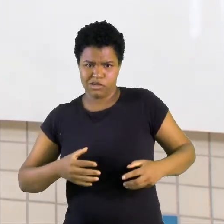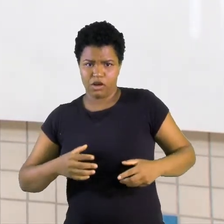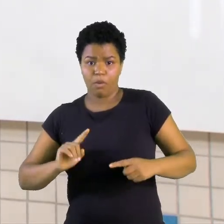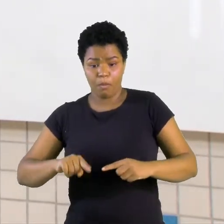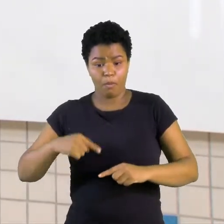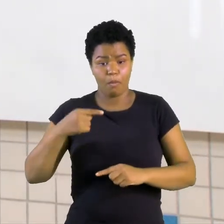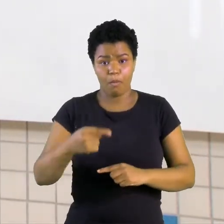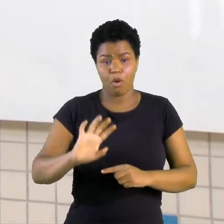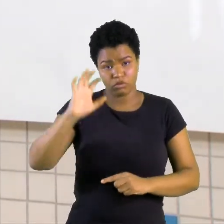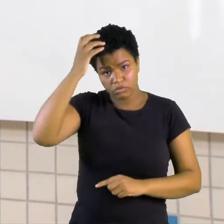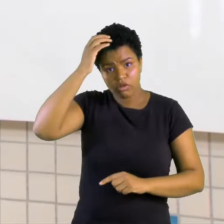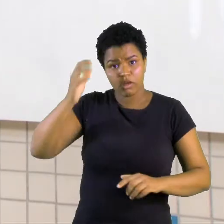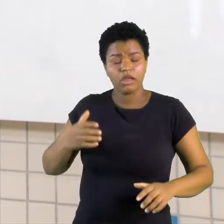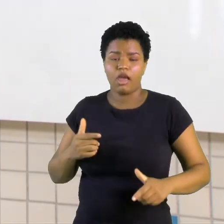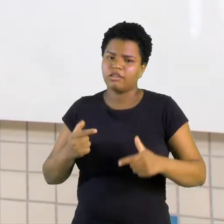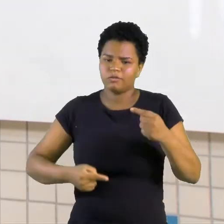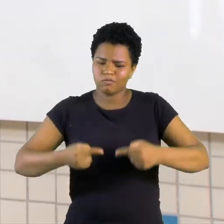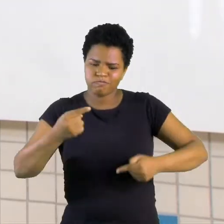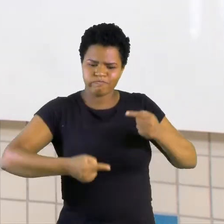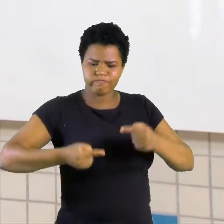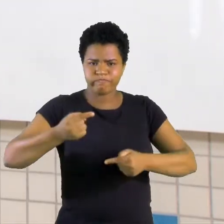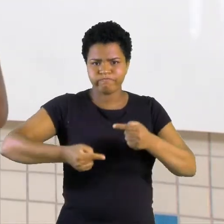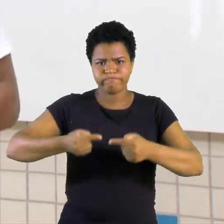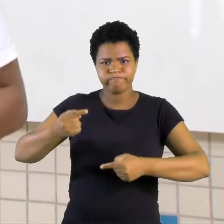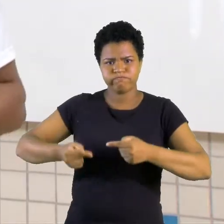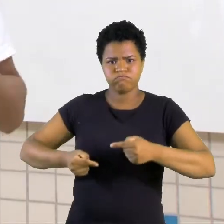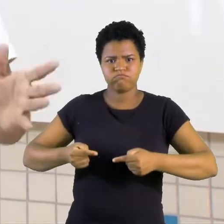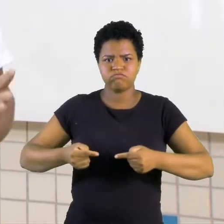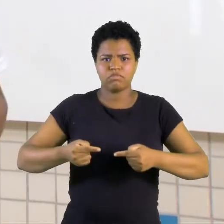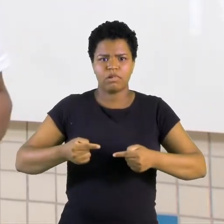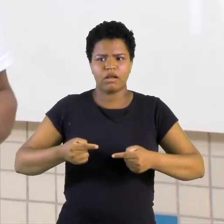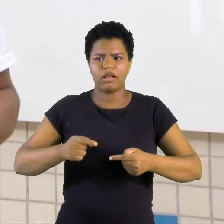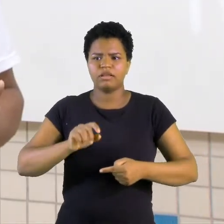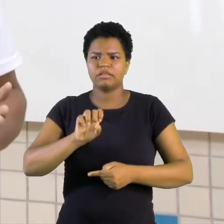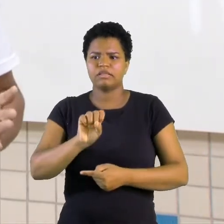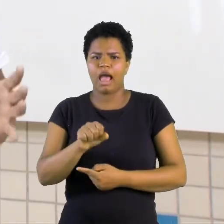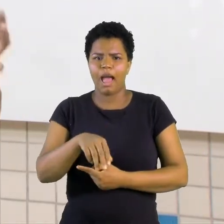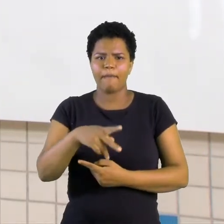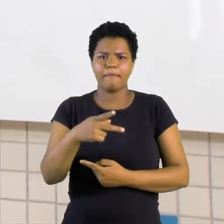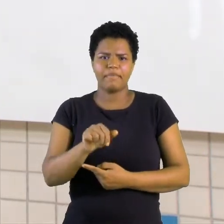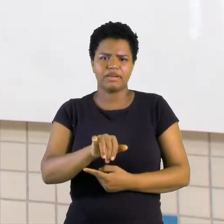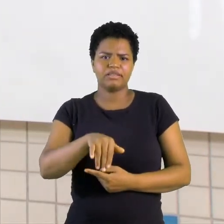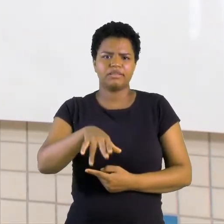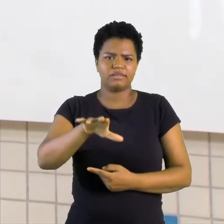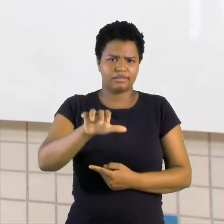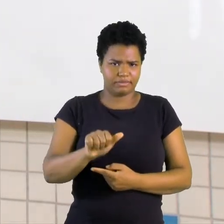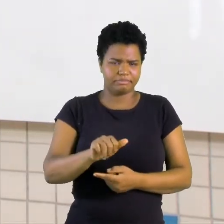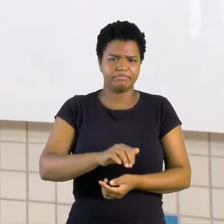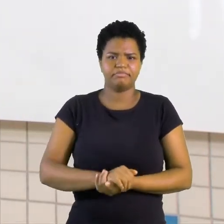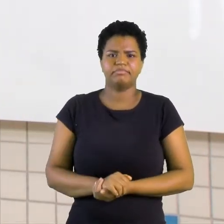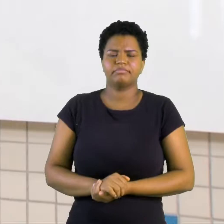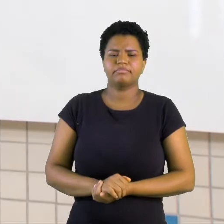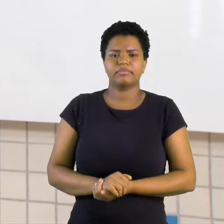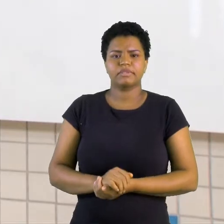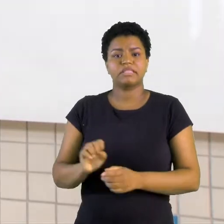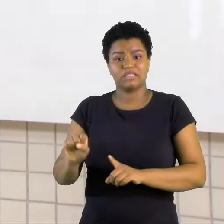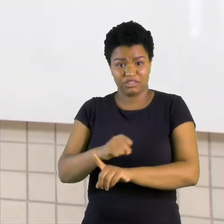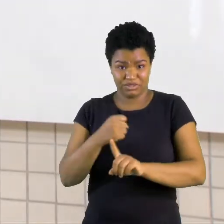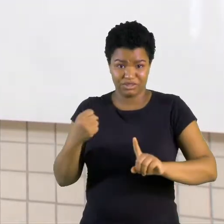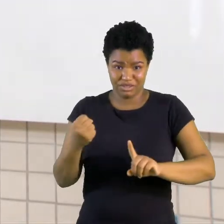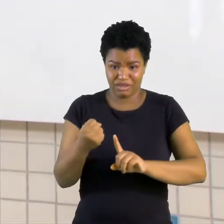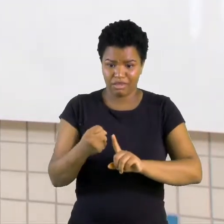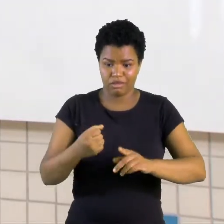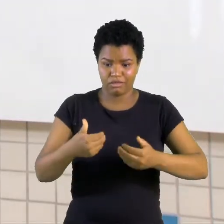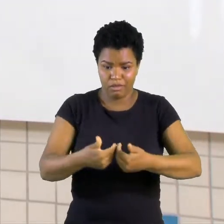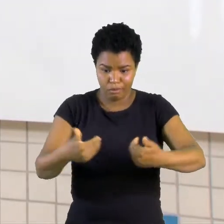Sapa Inca. Eles estavam lutando para ver quem ia ser o próximo Sapa Inca, né? Ou seja, a sociedade inca estava